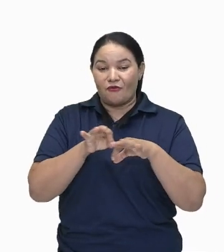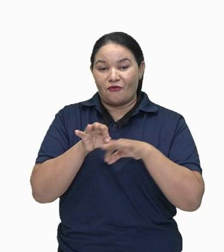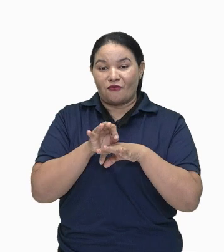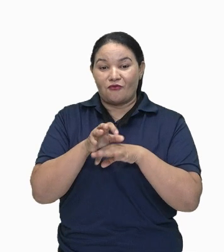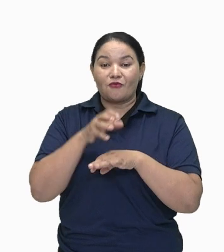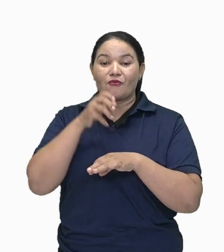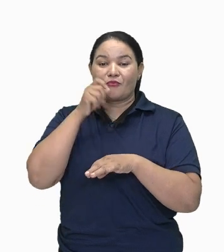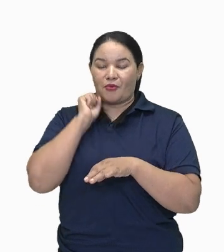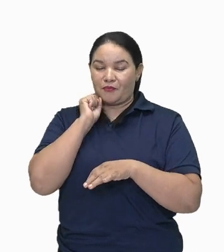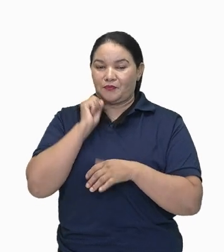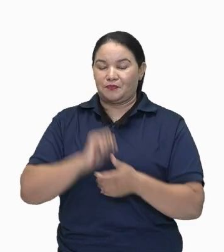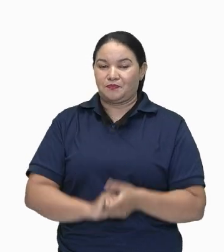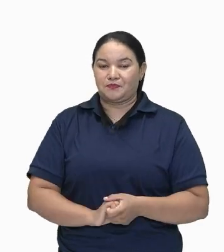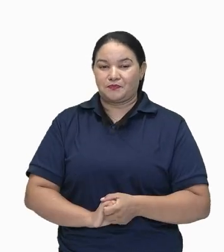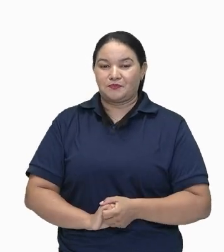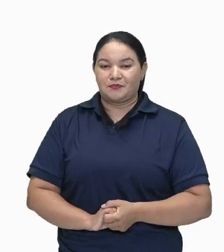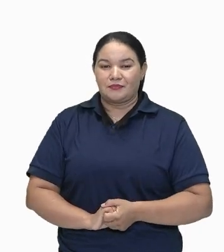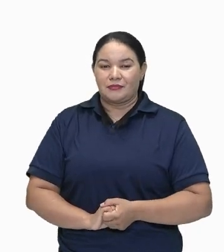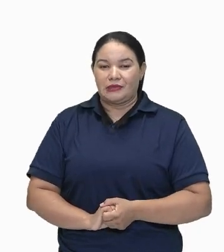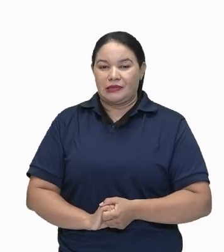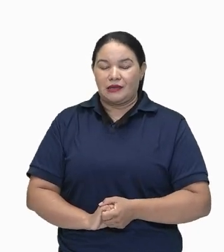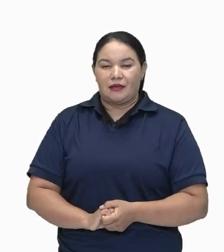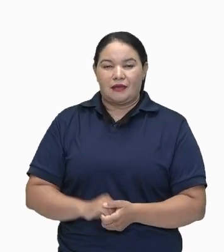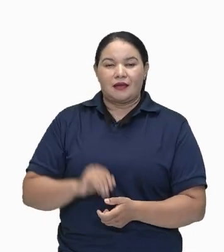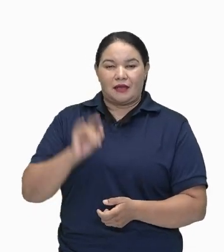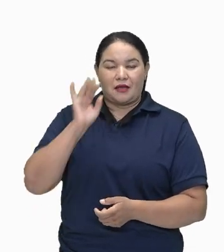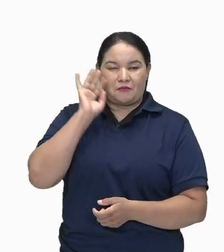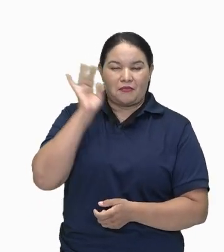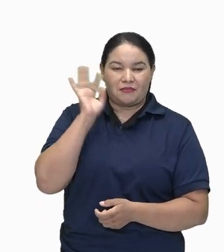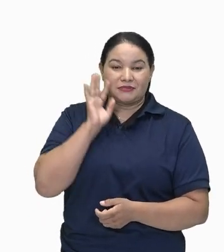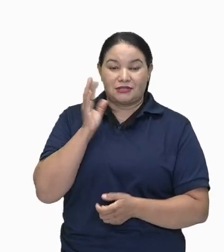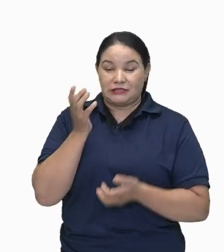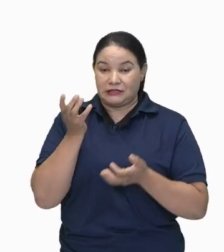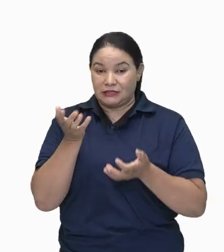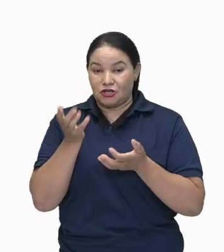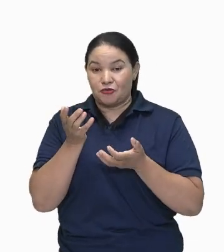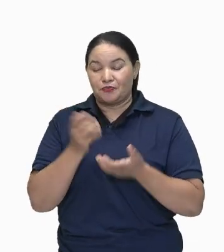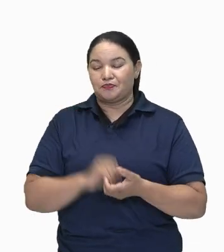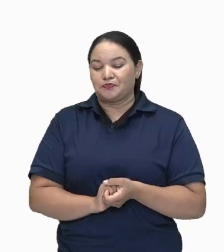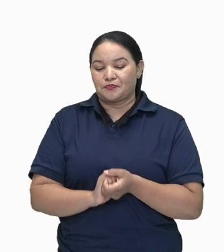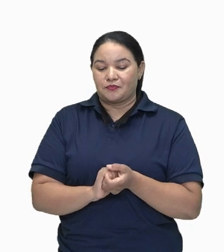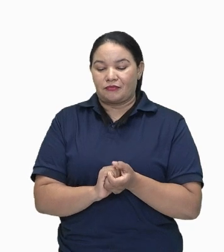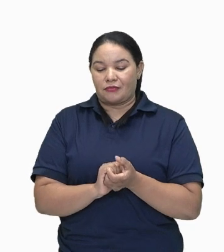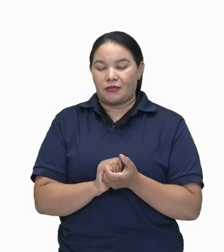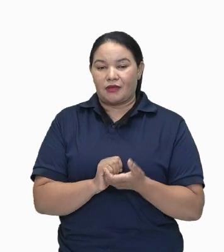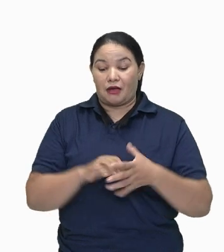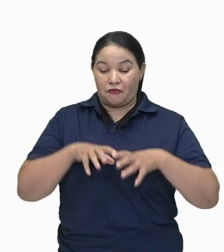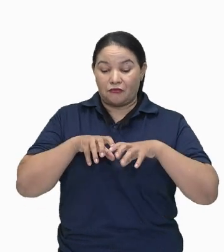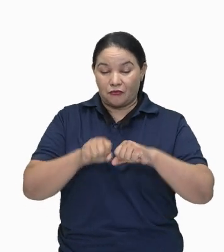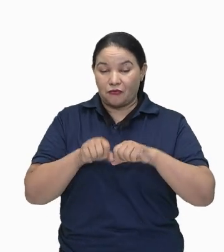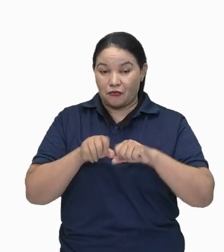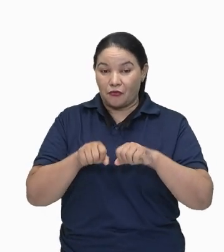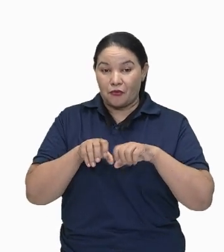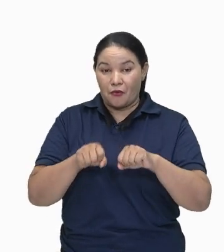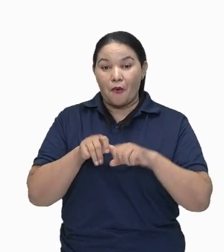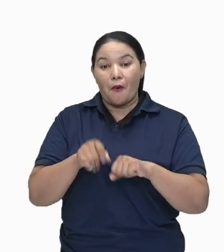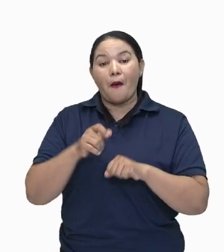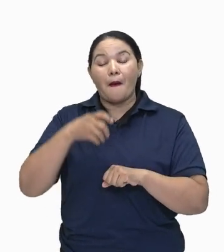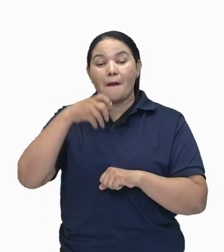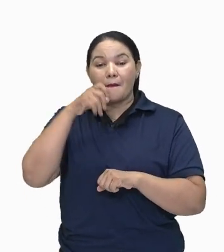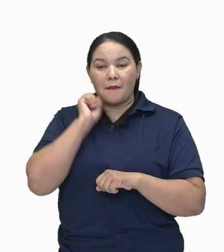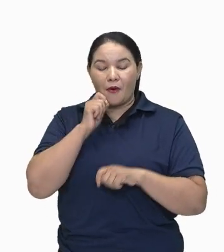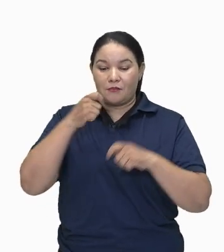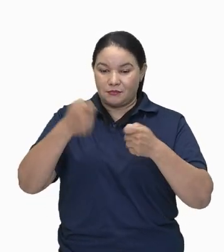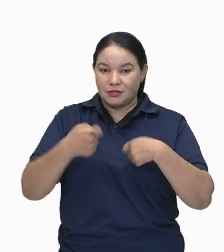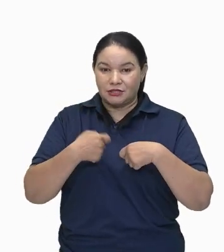pães. Então, imagine que quando a gente quer preparar uma receita de pão, a gente precisa misturar